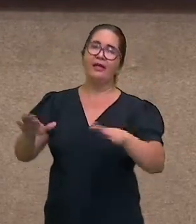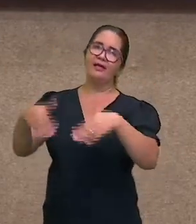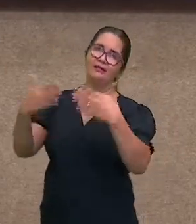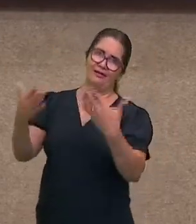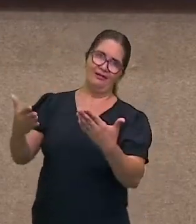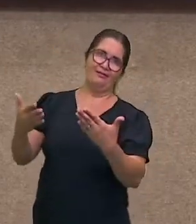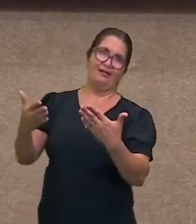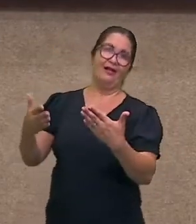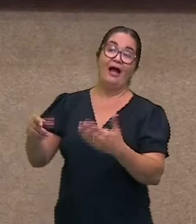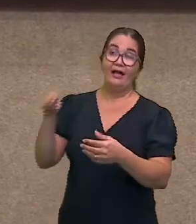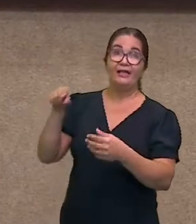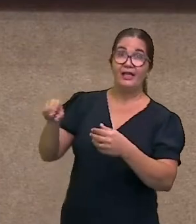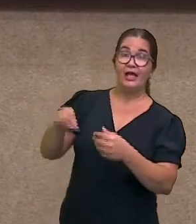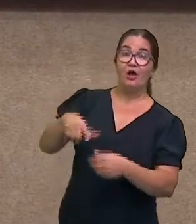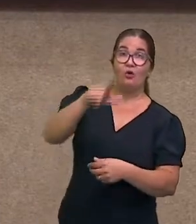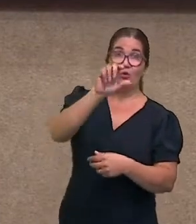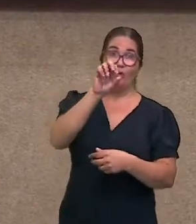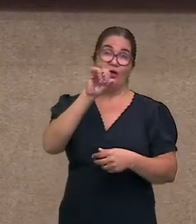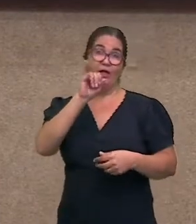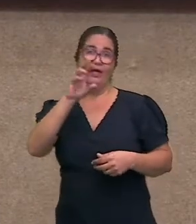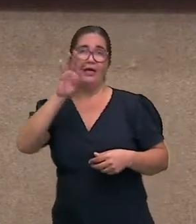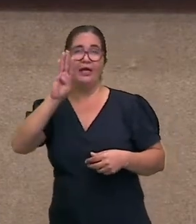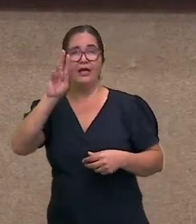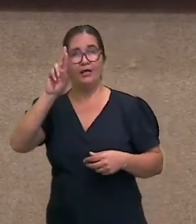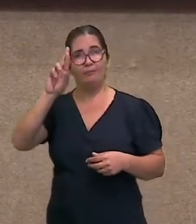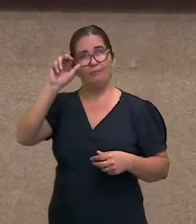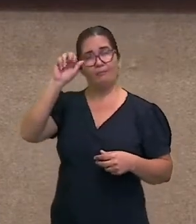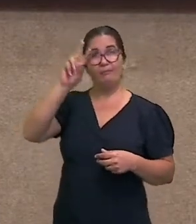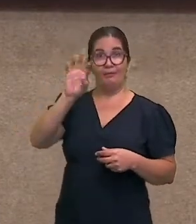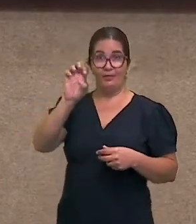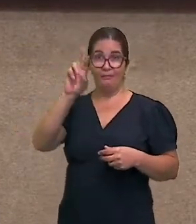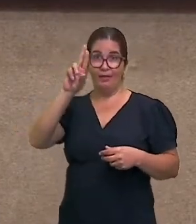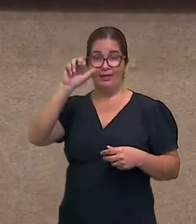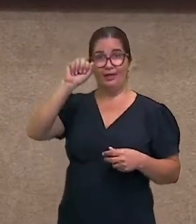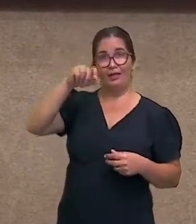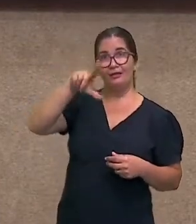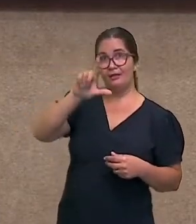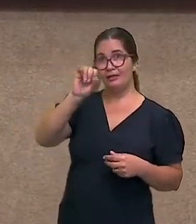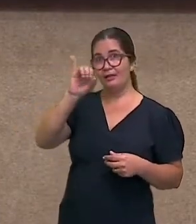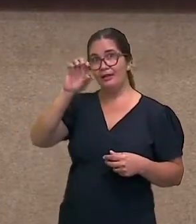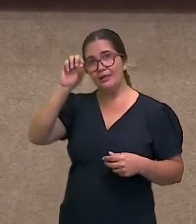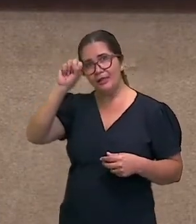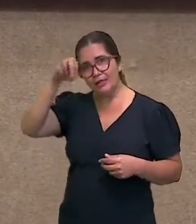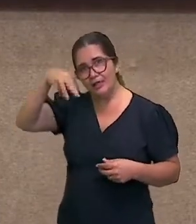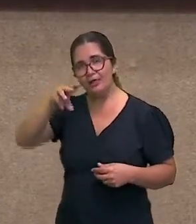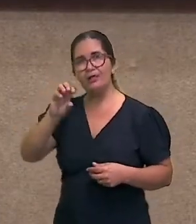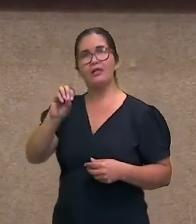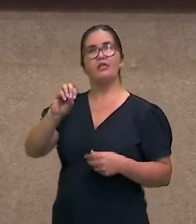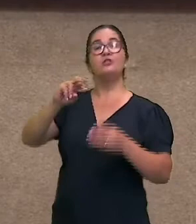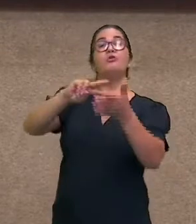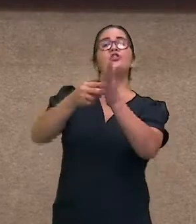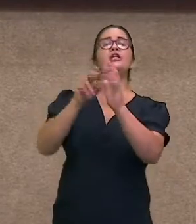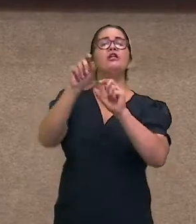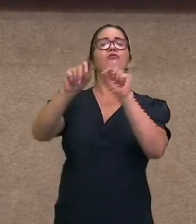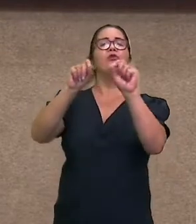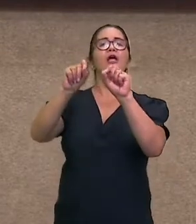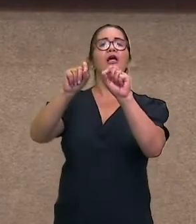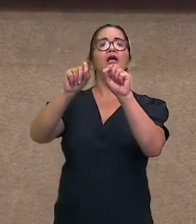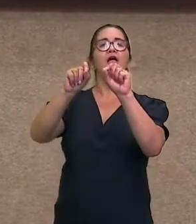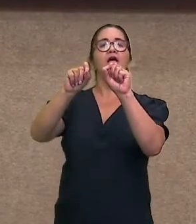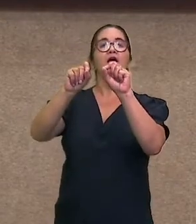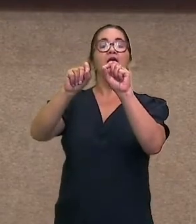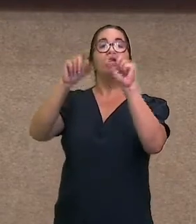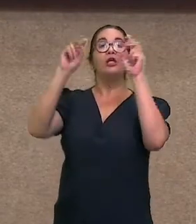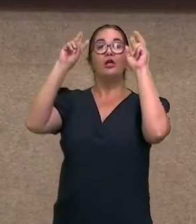então, vem com uma postura otimista. Desta maneira, o Estado não tem direito